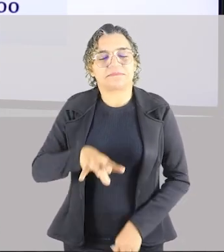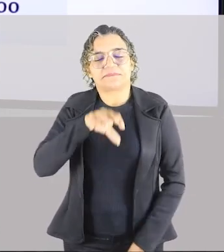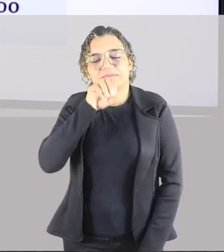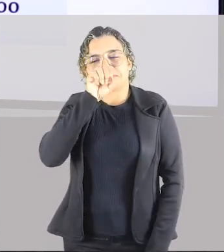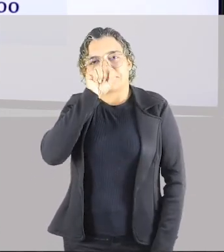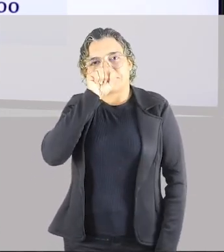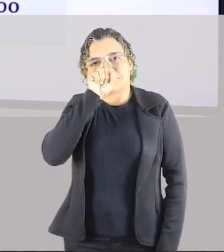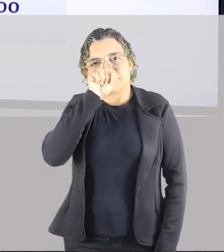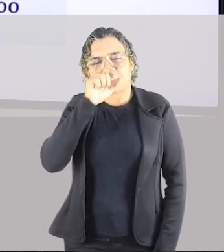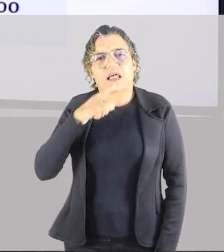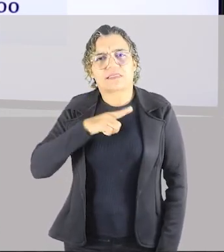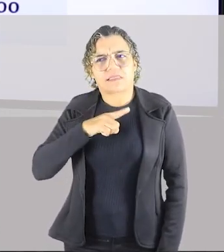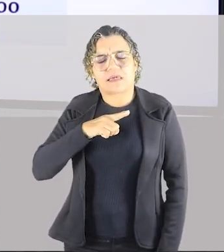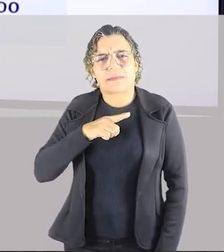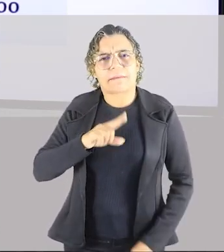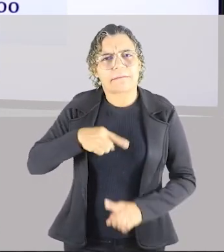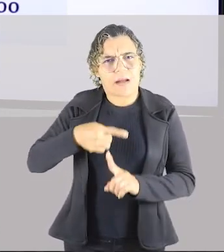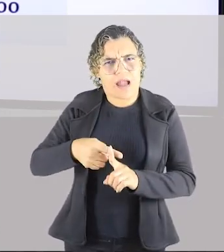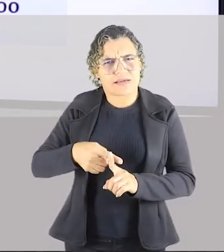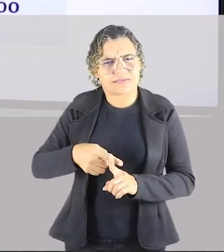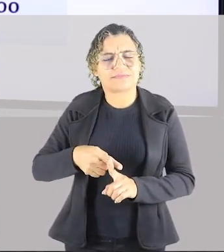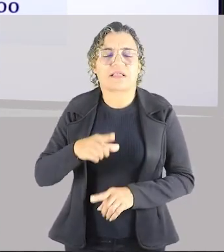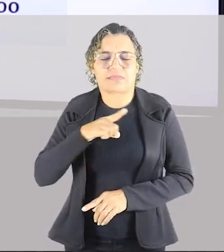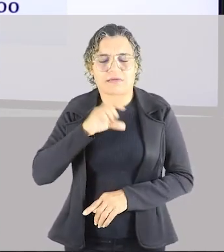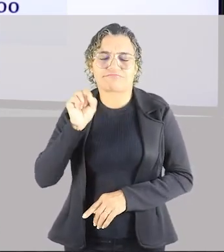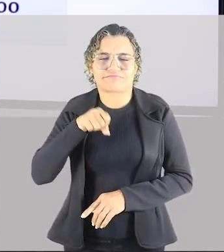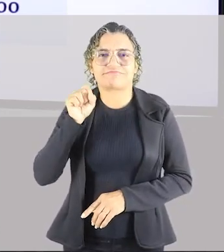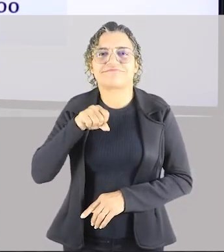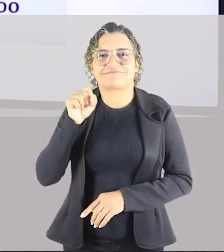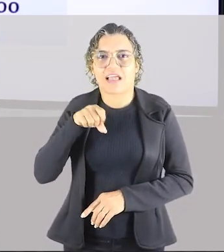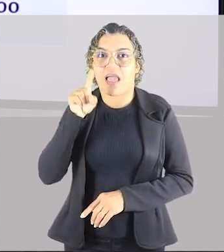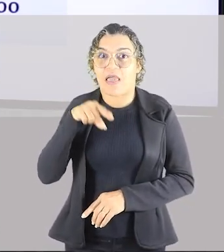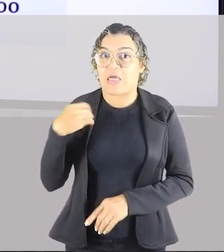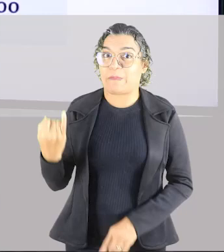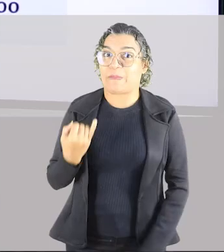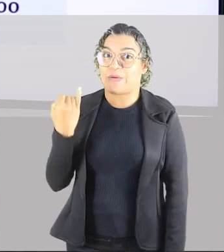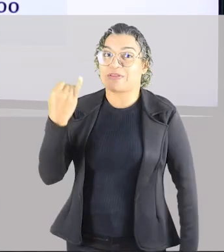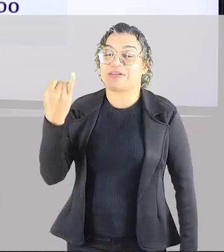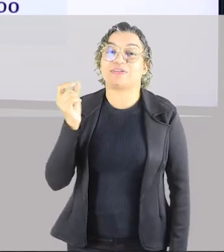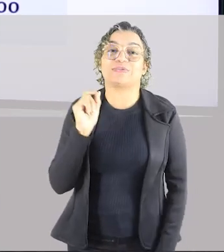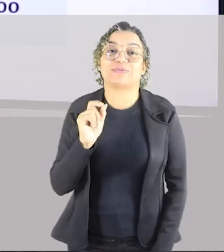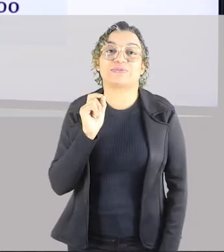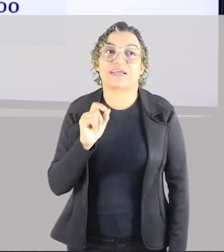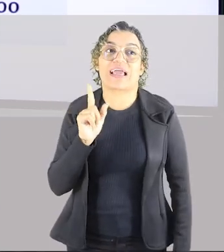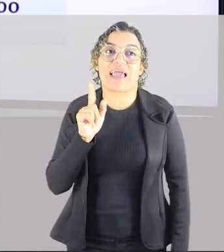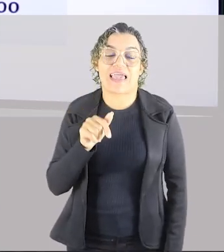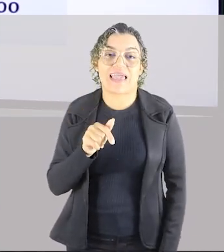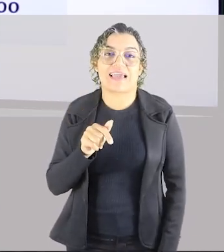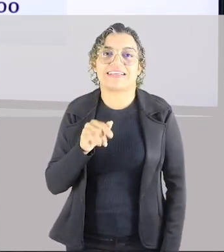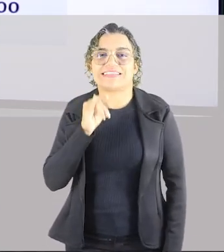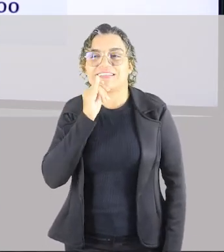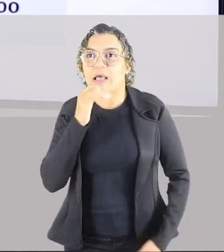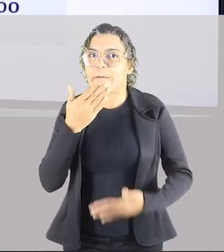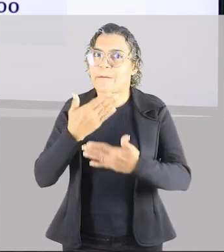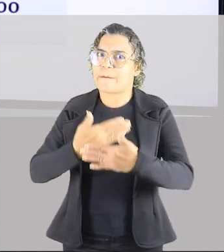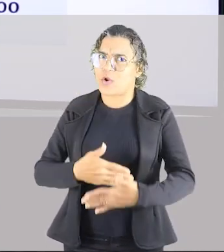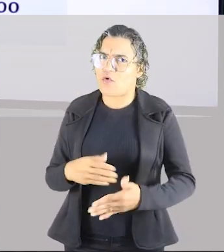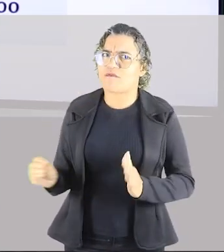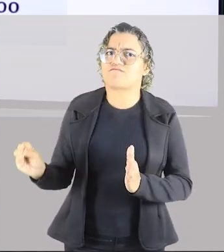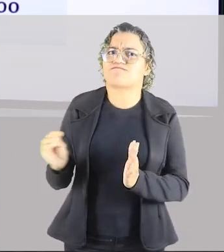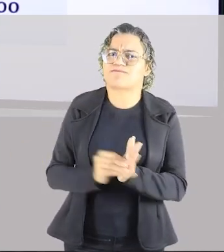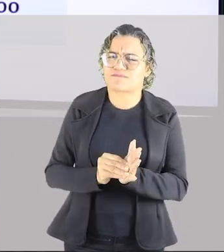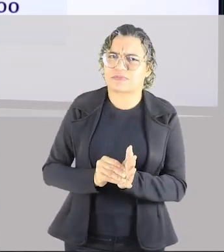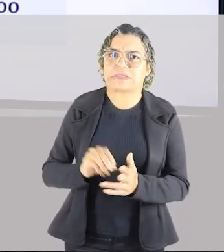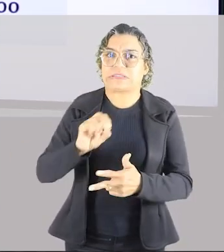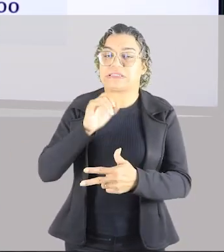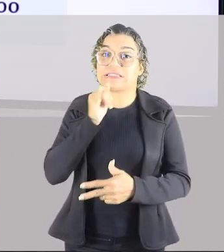Respirou? Tem mais coisa, Marcos, na escala? Tem. Tem aquela que é fundamental, que as provas adoram, né, gente? O